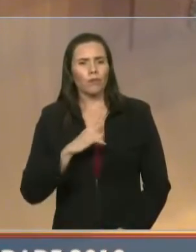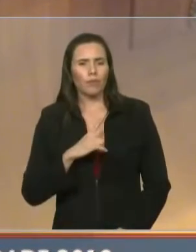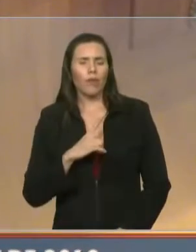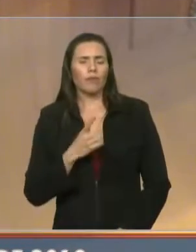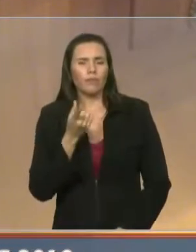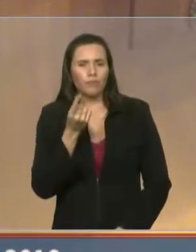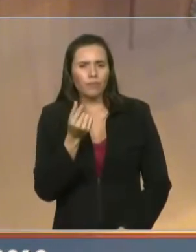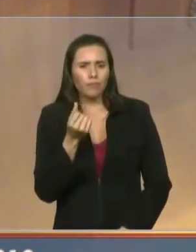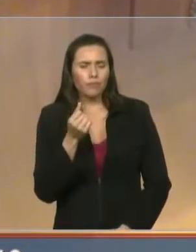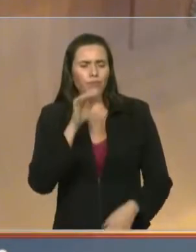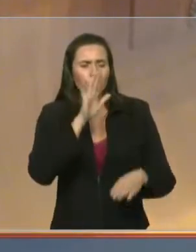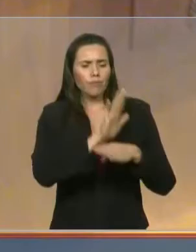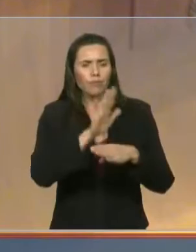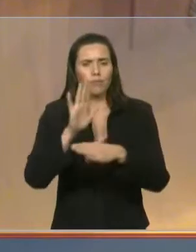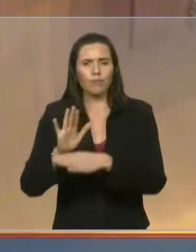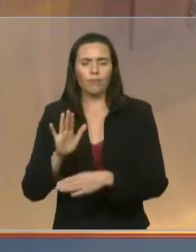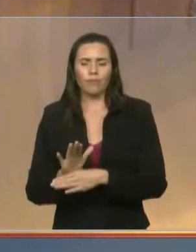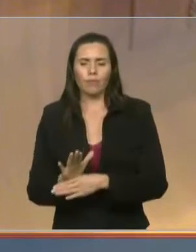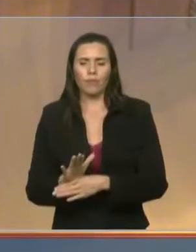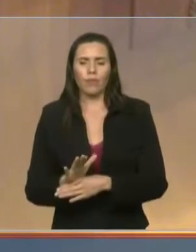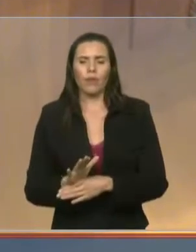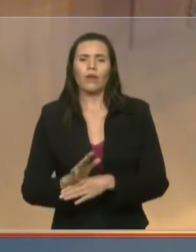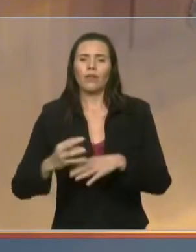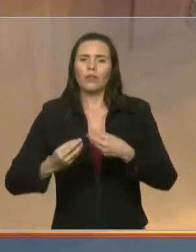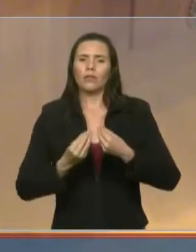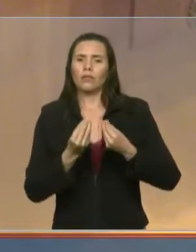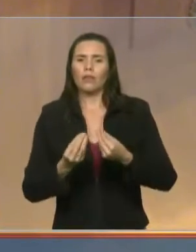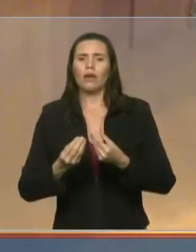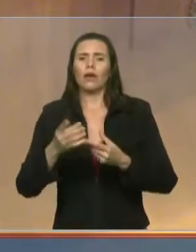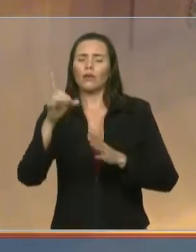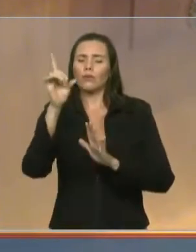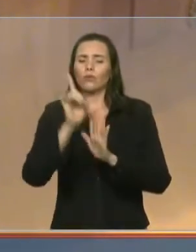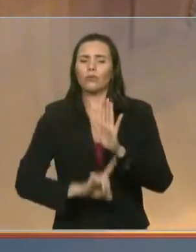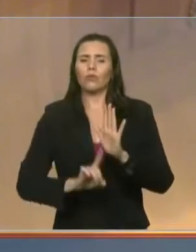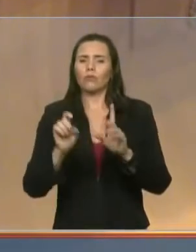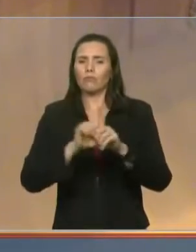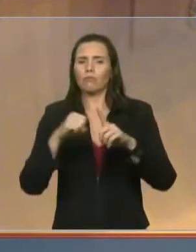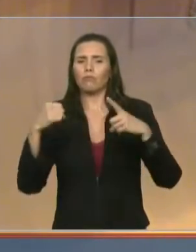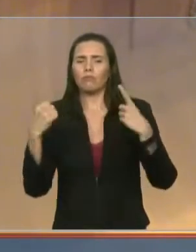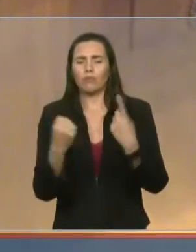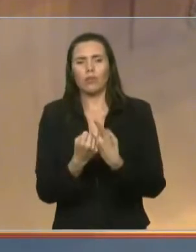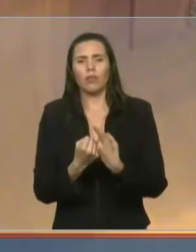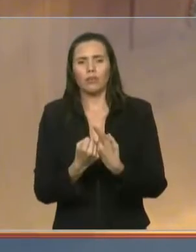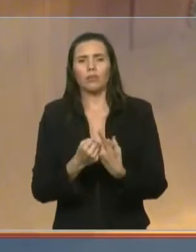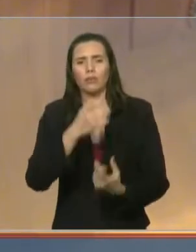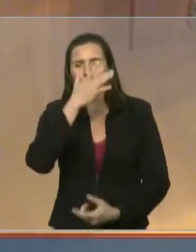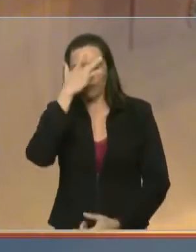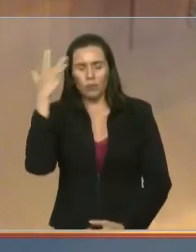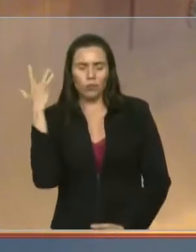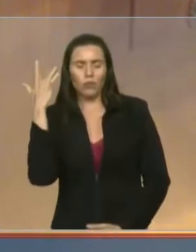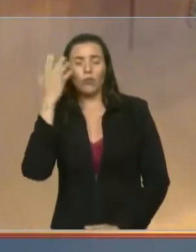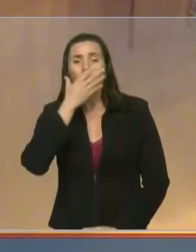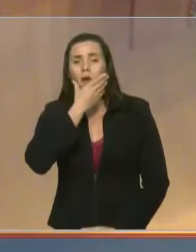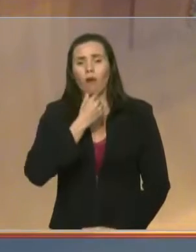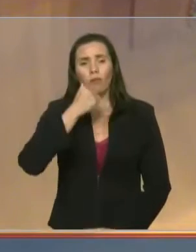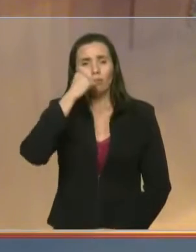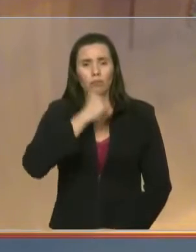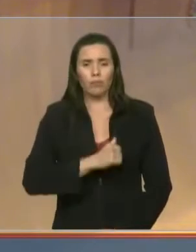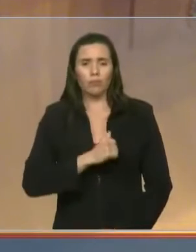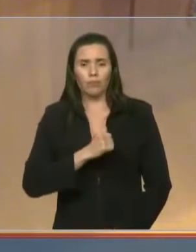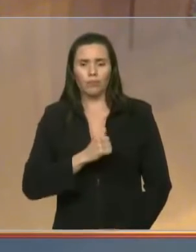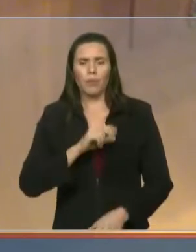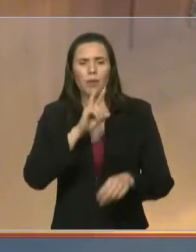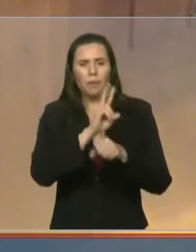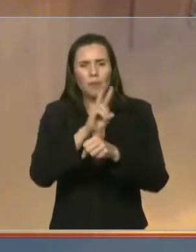E, com isso, garantir a concretização dos direitos sociais dos cidadãos e cidadãs,